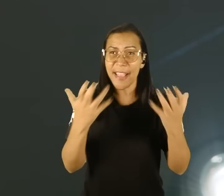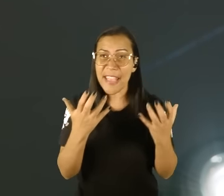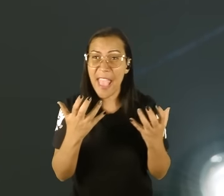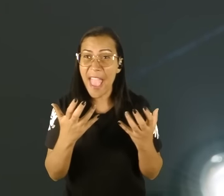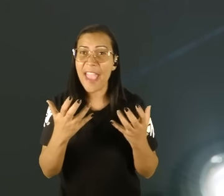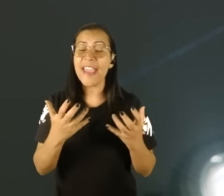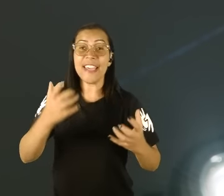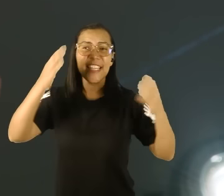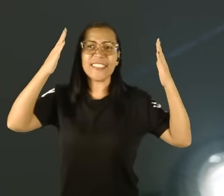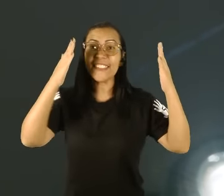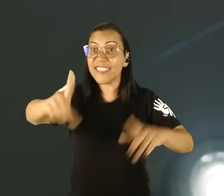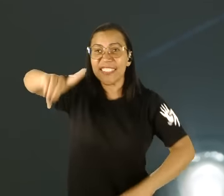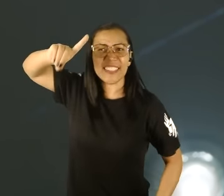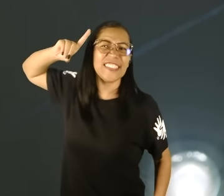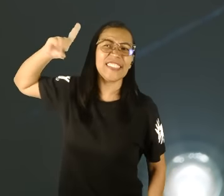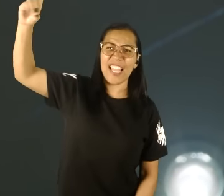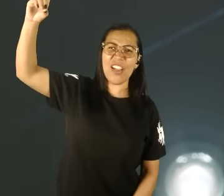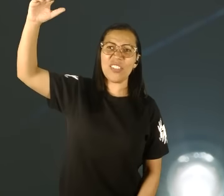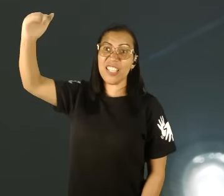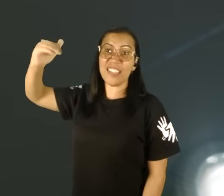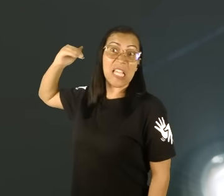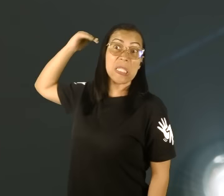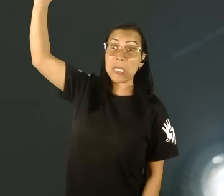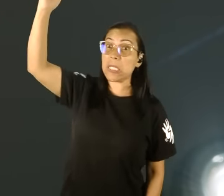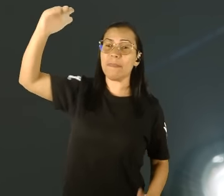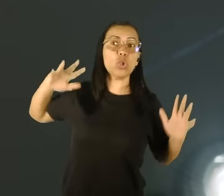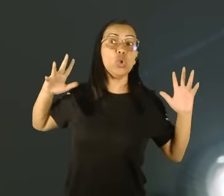sonho que Deus não esteja no topo.